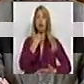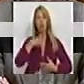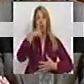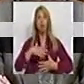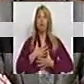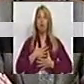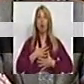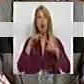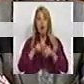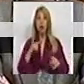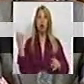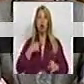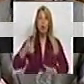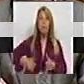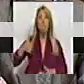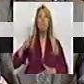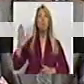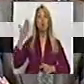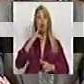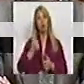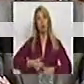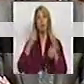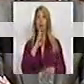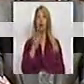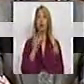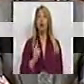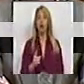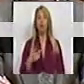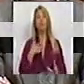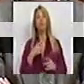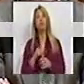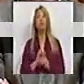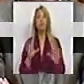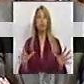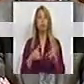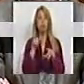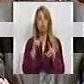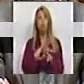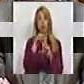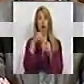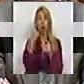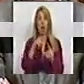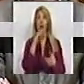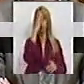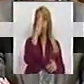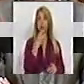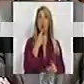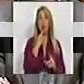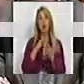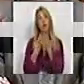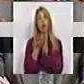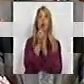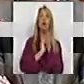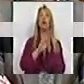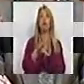essa é a melhor resposta. É evidente que este orçamento contém um grande esforço para repor o rendimento